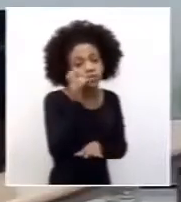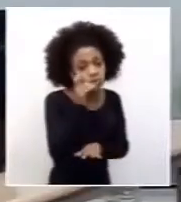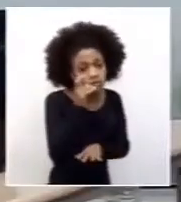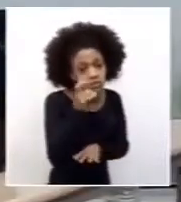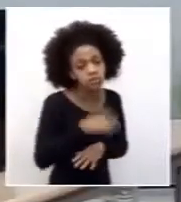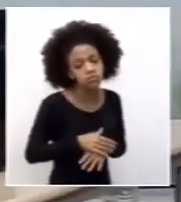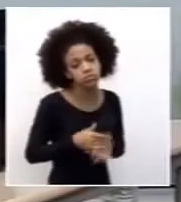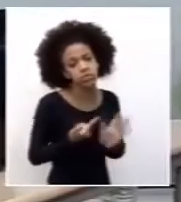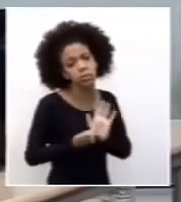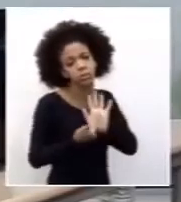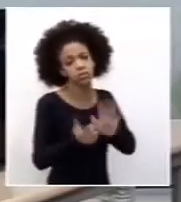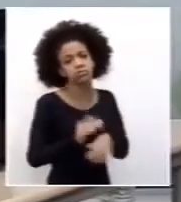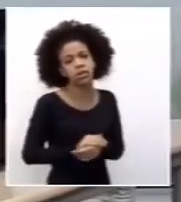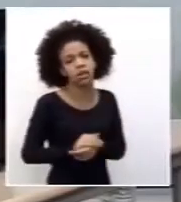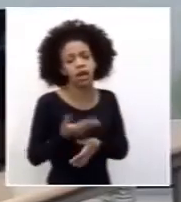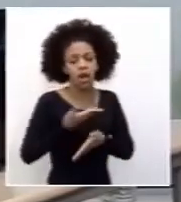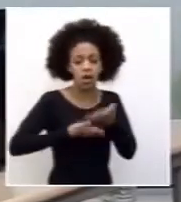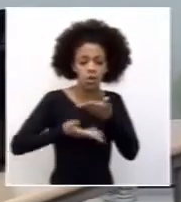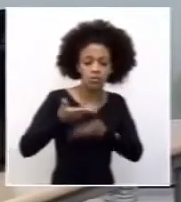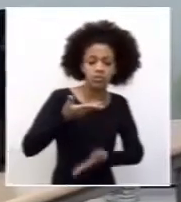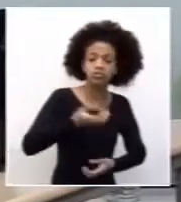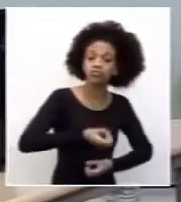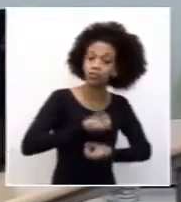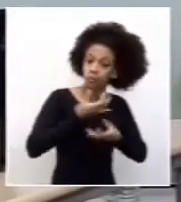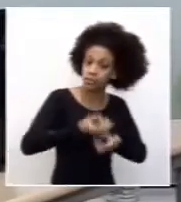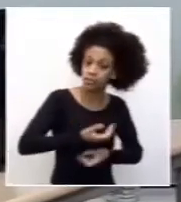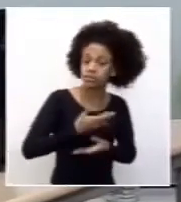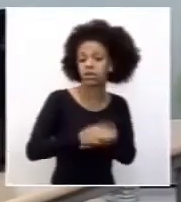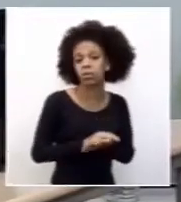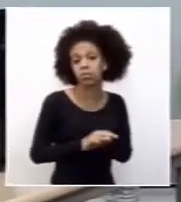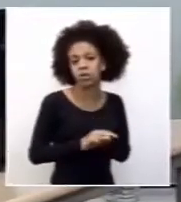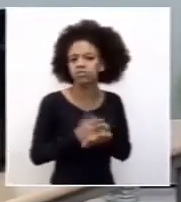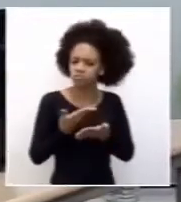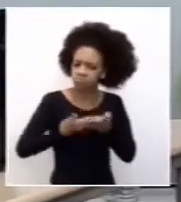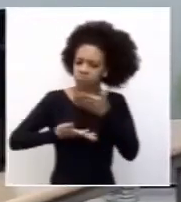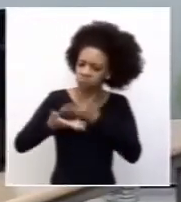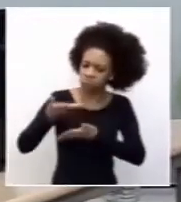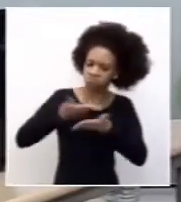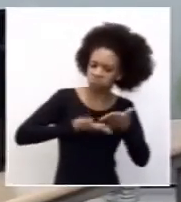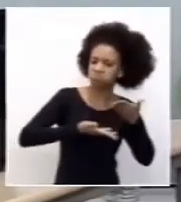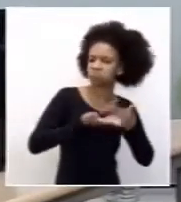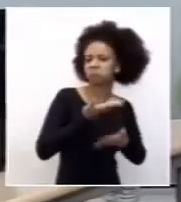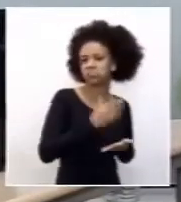destacar também é a questão de compartilhamento de informações, né? Essa interação, né,